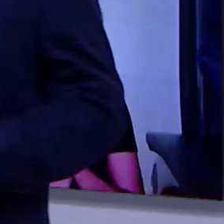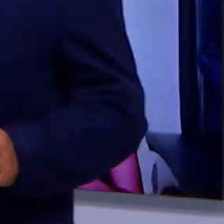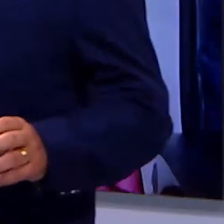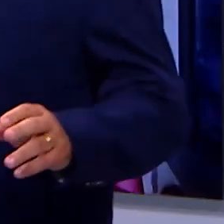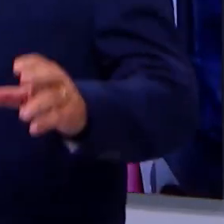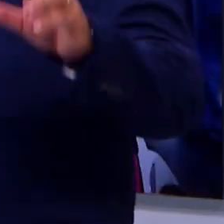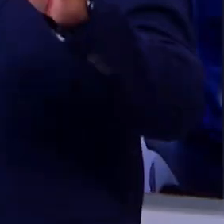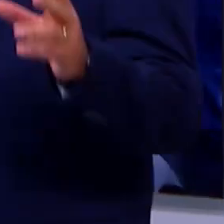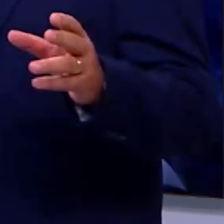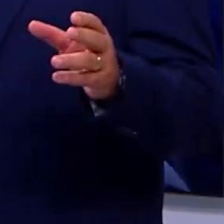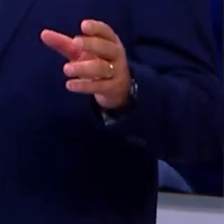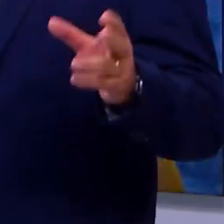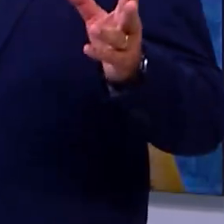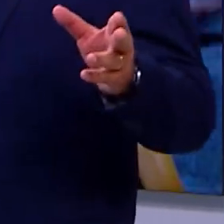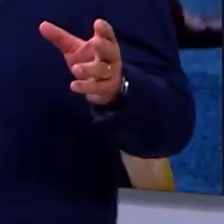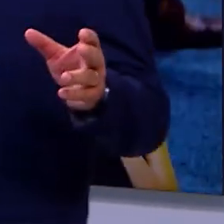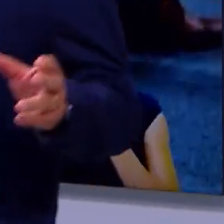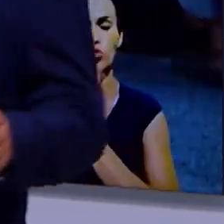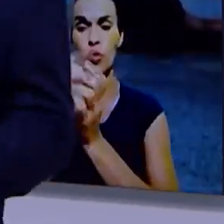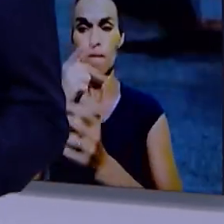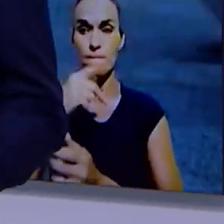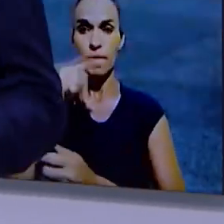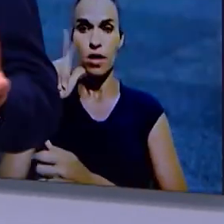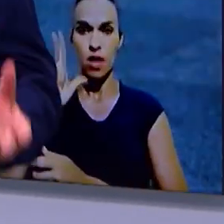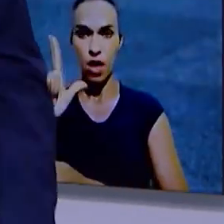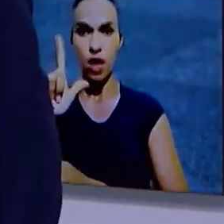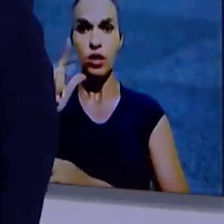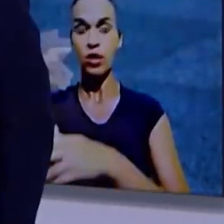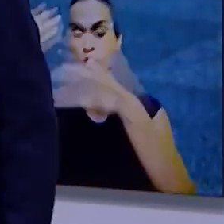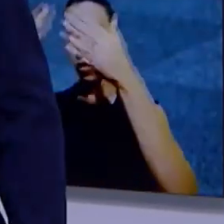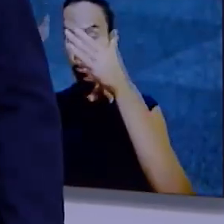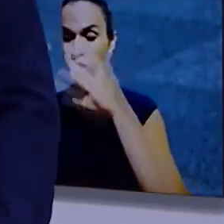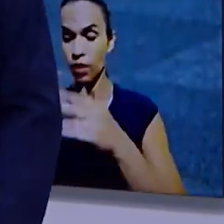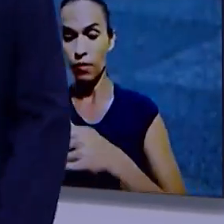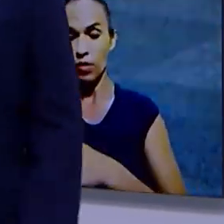rodoviária do plano ainda vai render muito e o Cidade vai acompanhar atentamente.